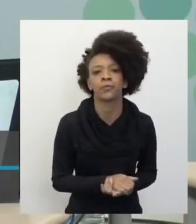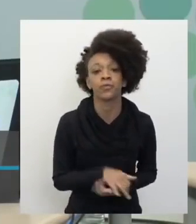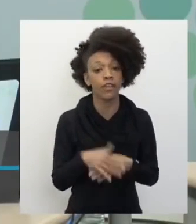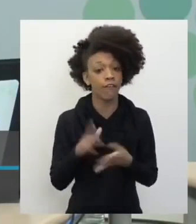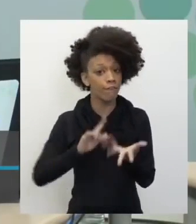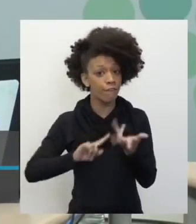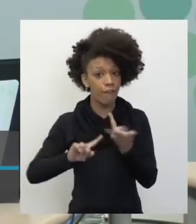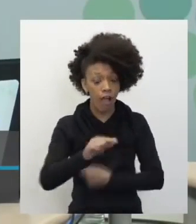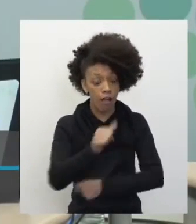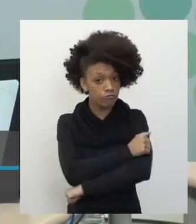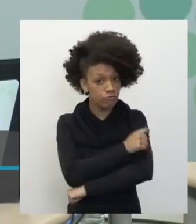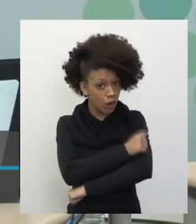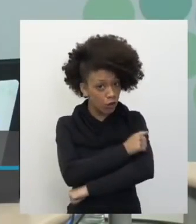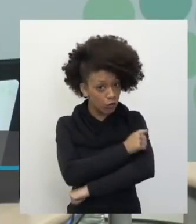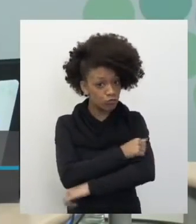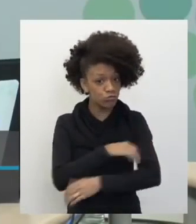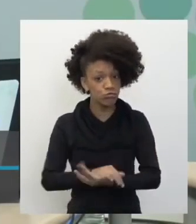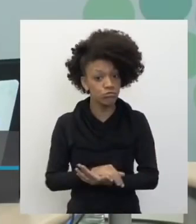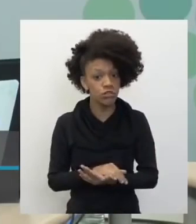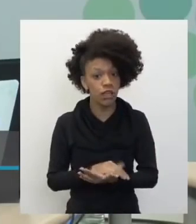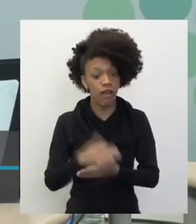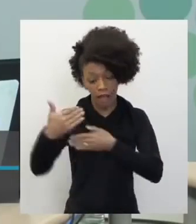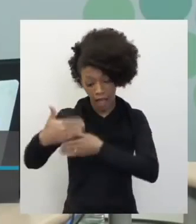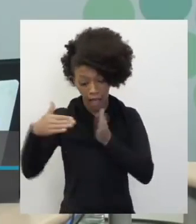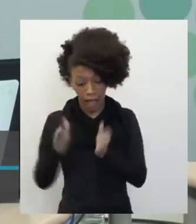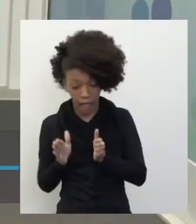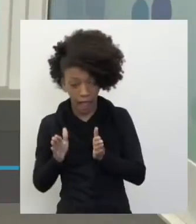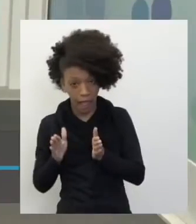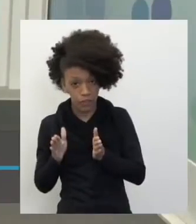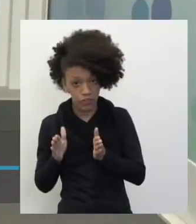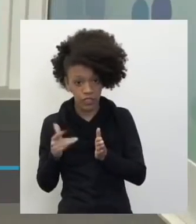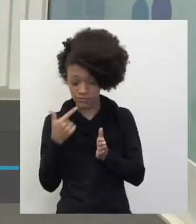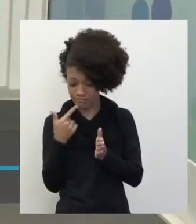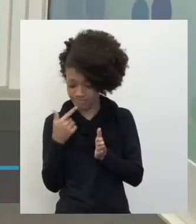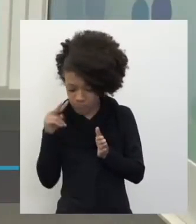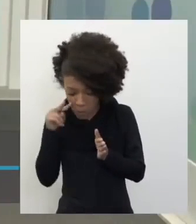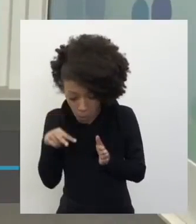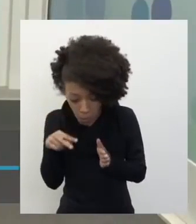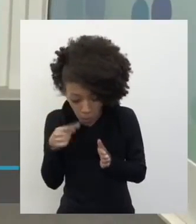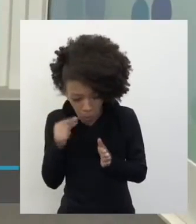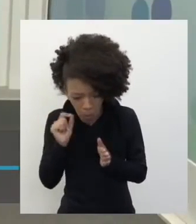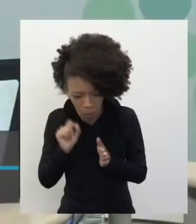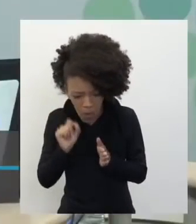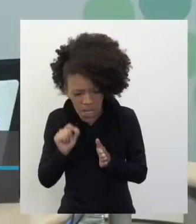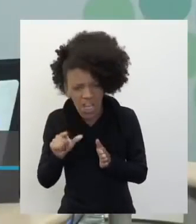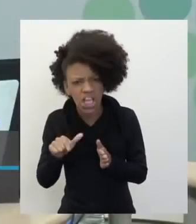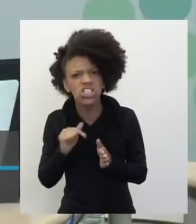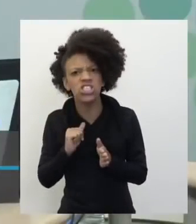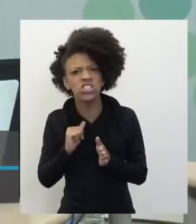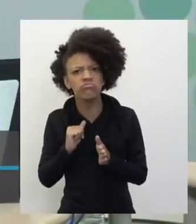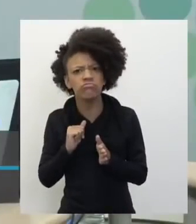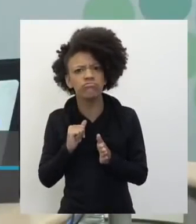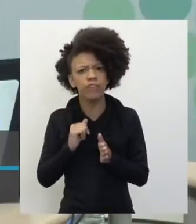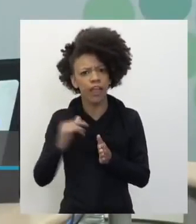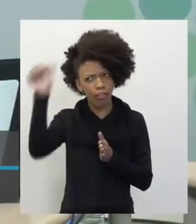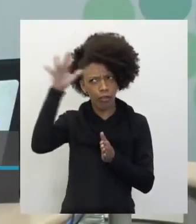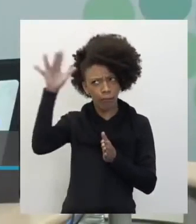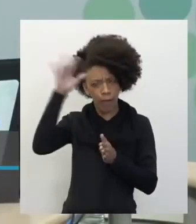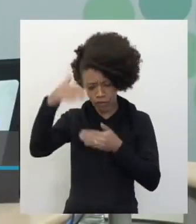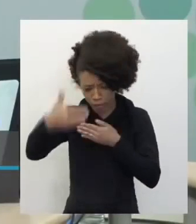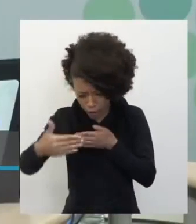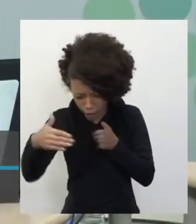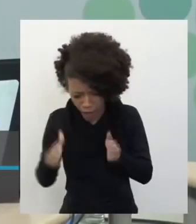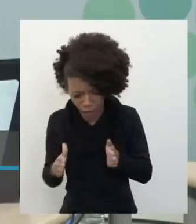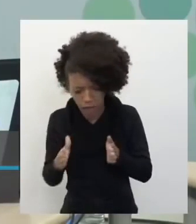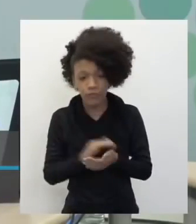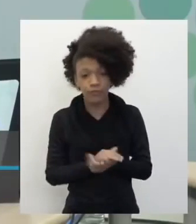alunos apontando sobre a caixa, porque aí ficou no imaginário deles a questão da caixa mesmo. Sobre o